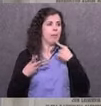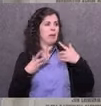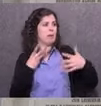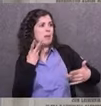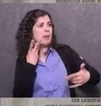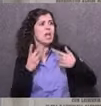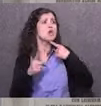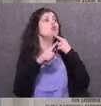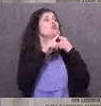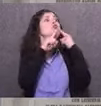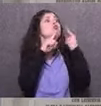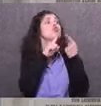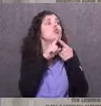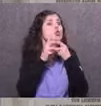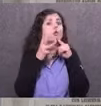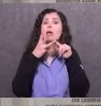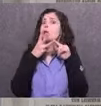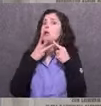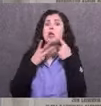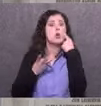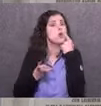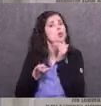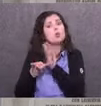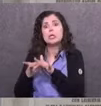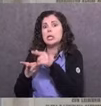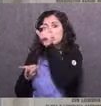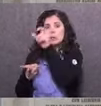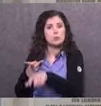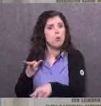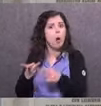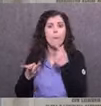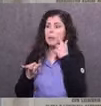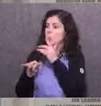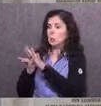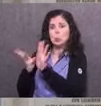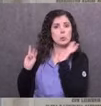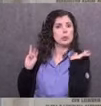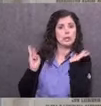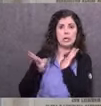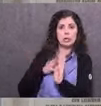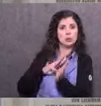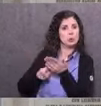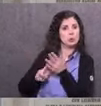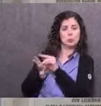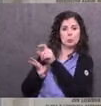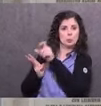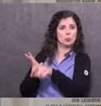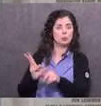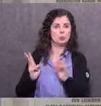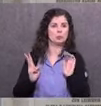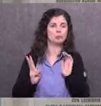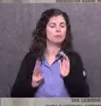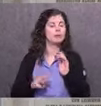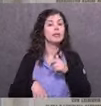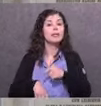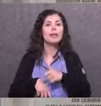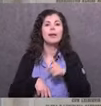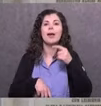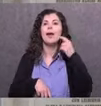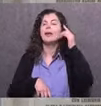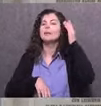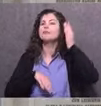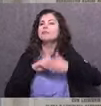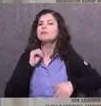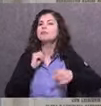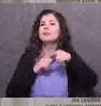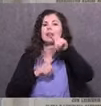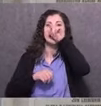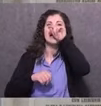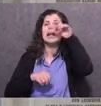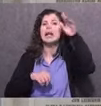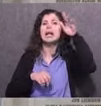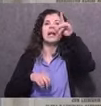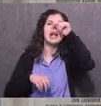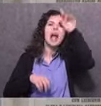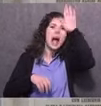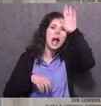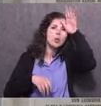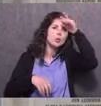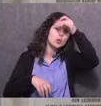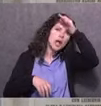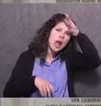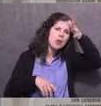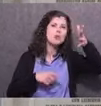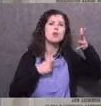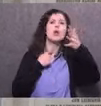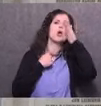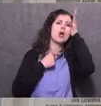jurar: não conheço tal homem. E, imediatamente, um galo cantou.